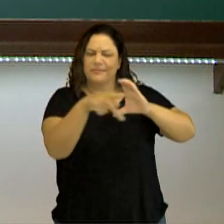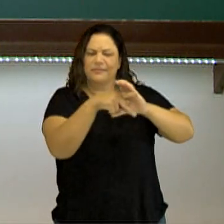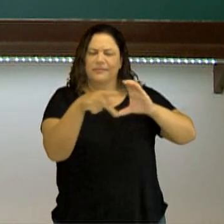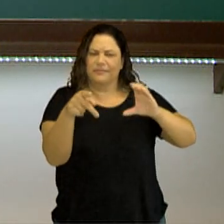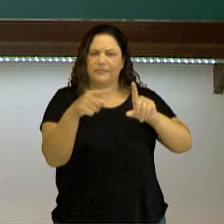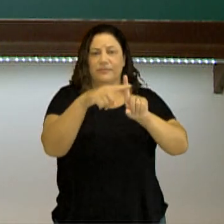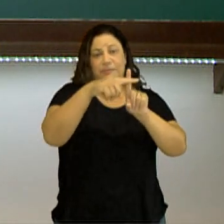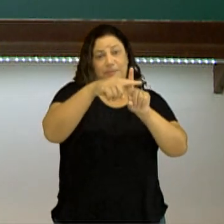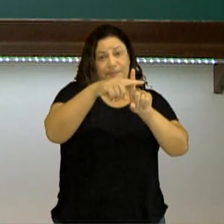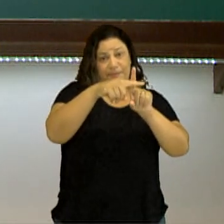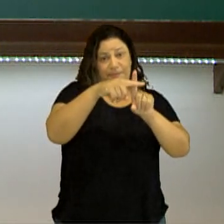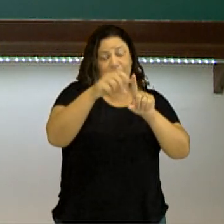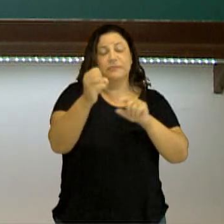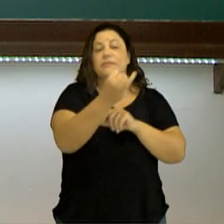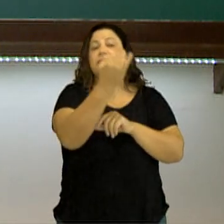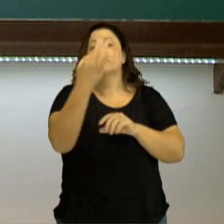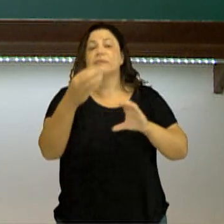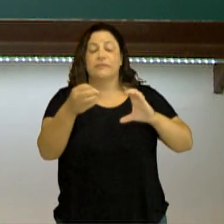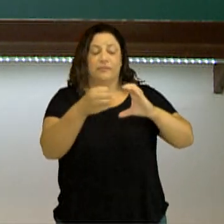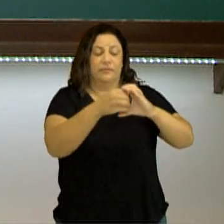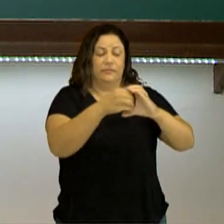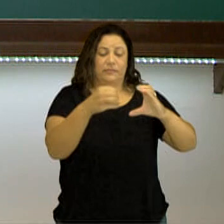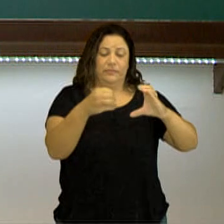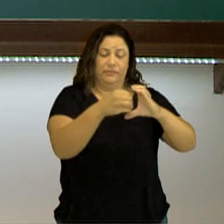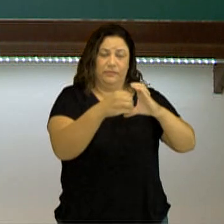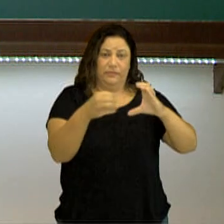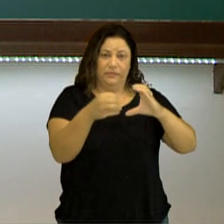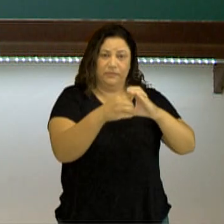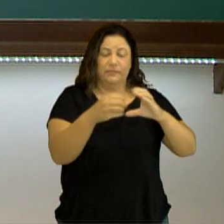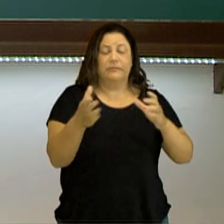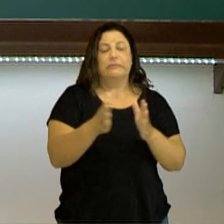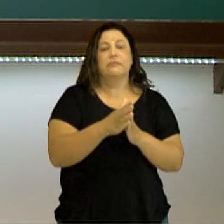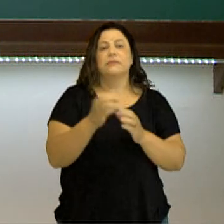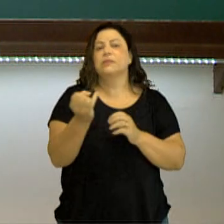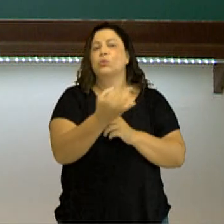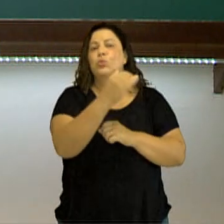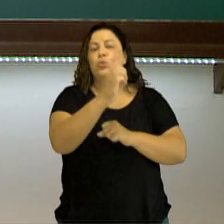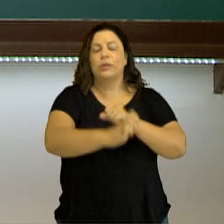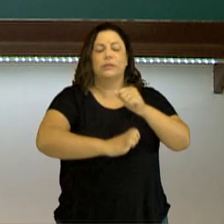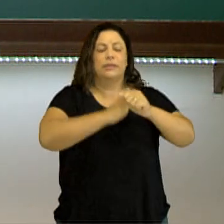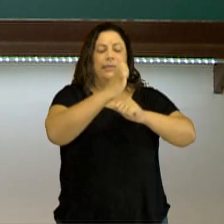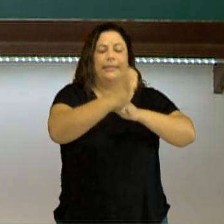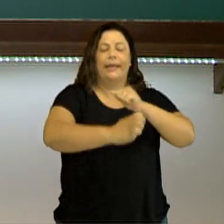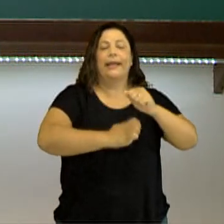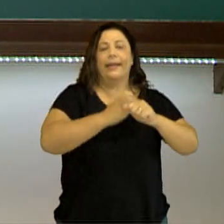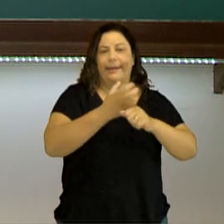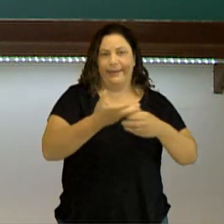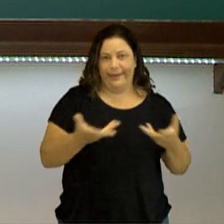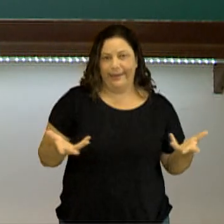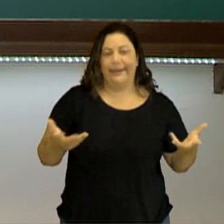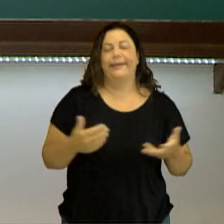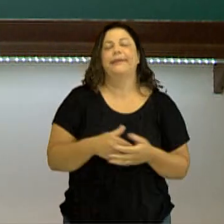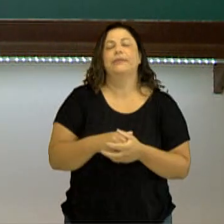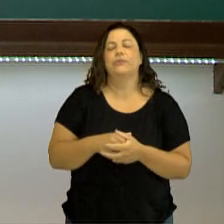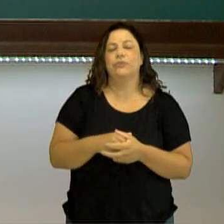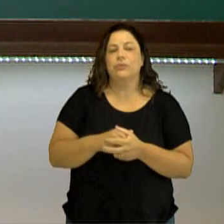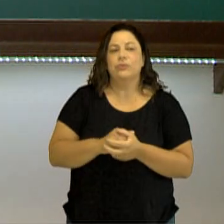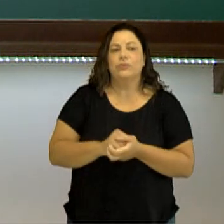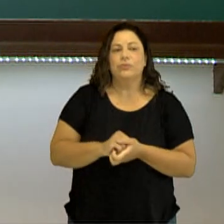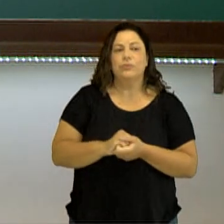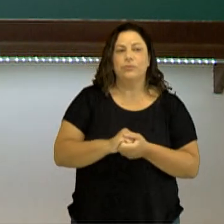positiva, quanto ele tem de nêutrons, quanto que ele tem de elétrons e a massa atômica, tá bom? São as cargas